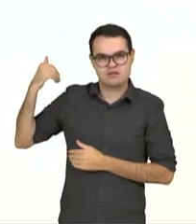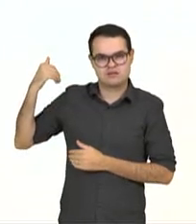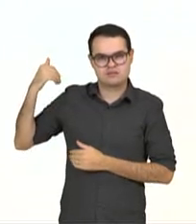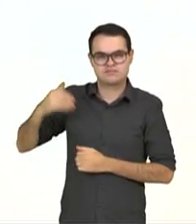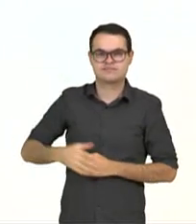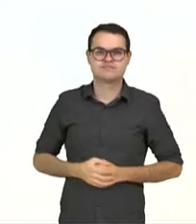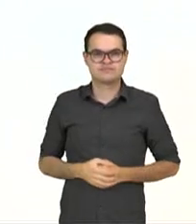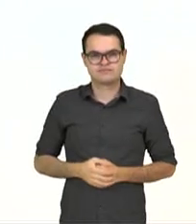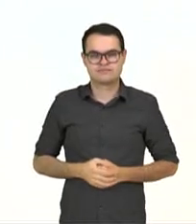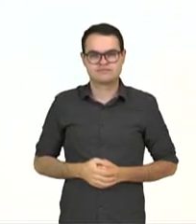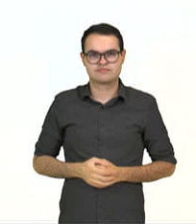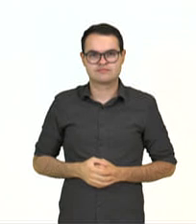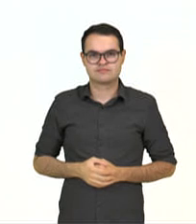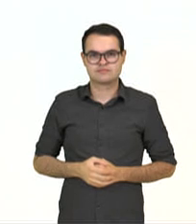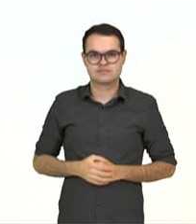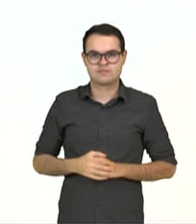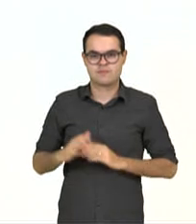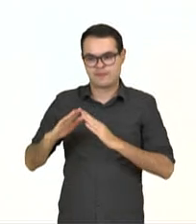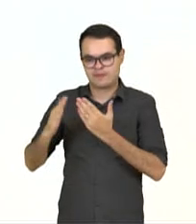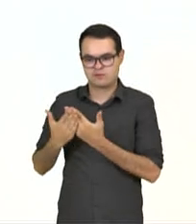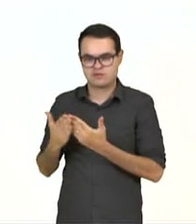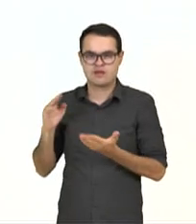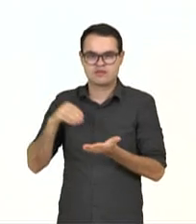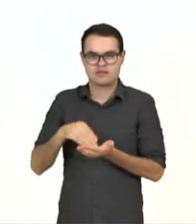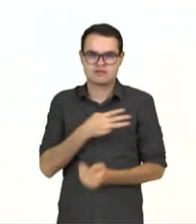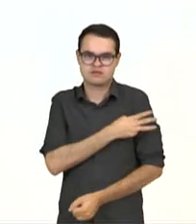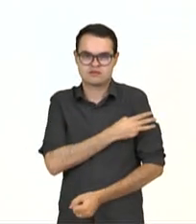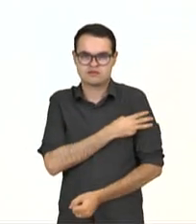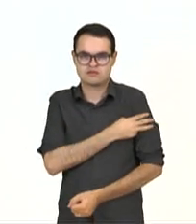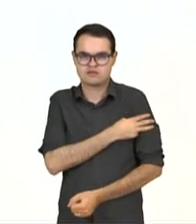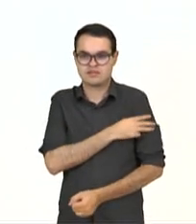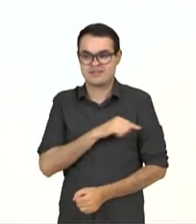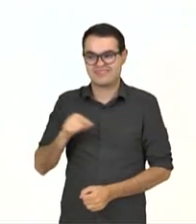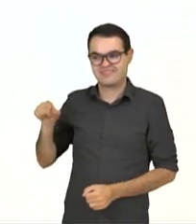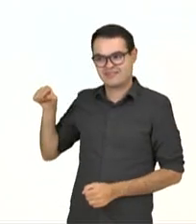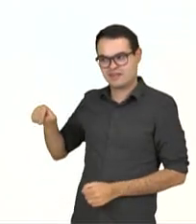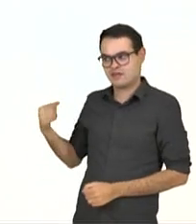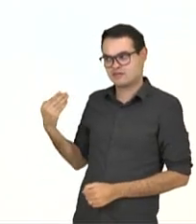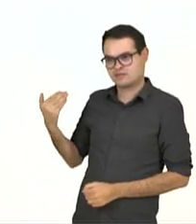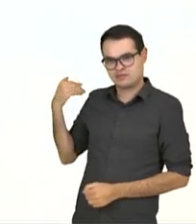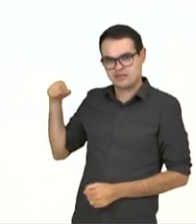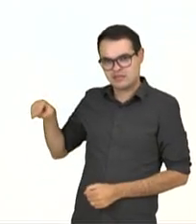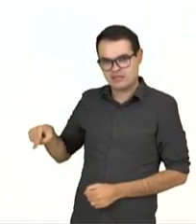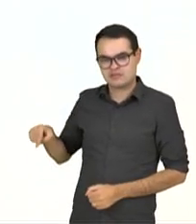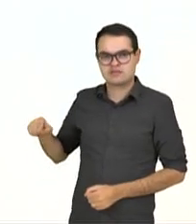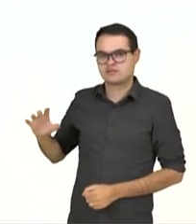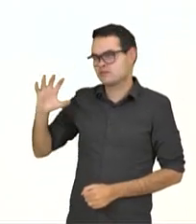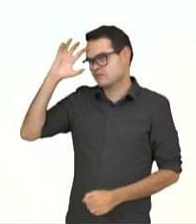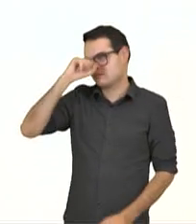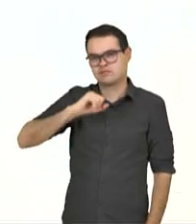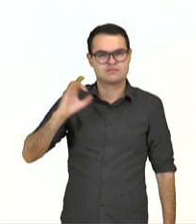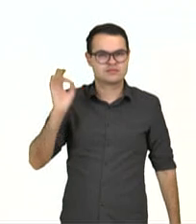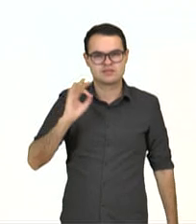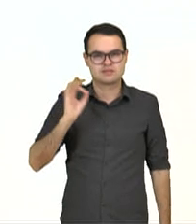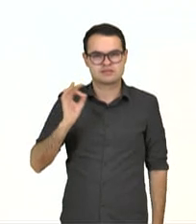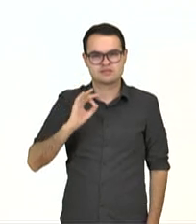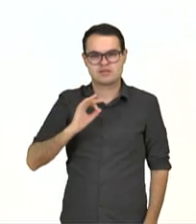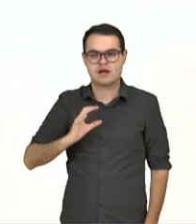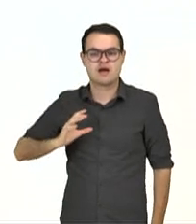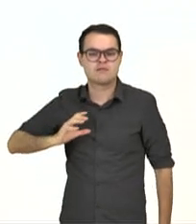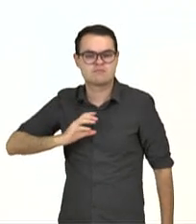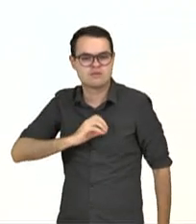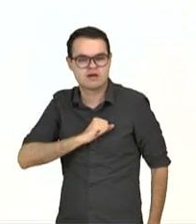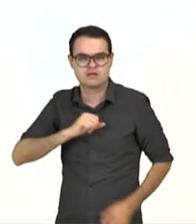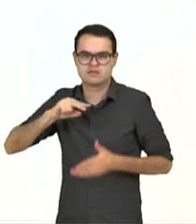Do Capão Redondo até a terceira série do ensino fundamental, e na escola eu não aprendi a ter amor pela leitura.